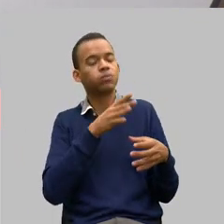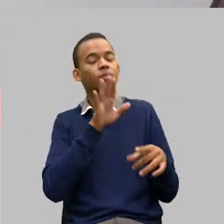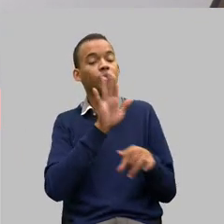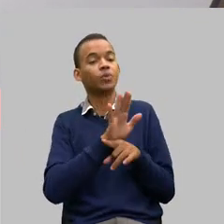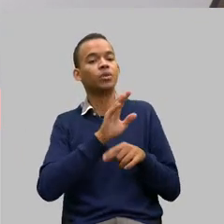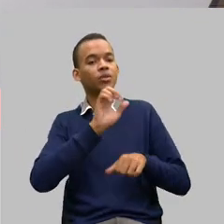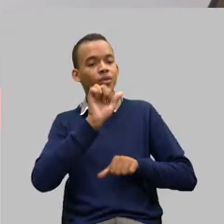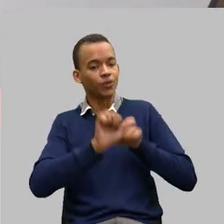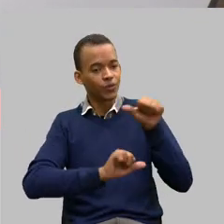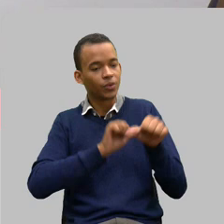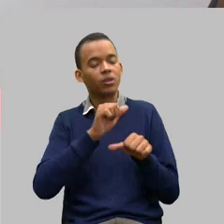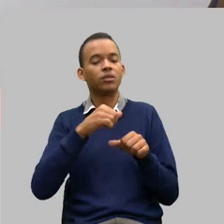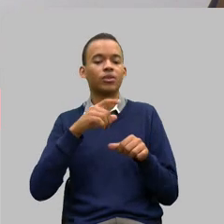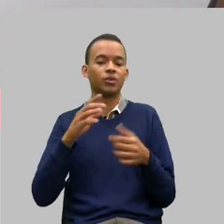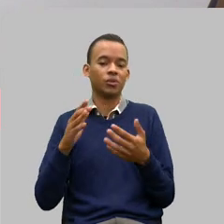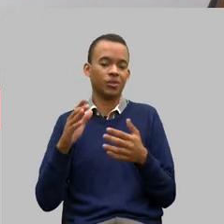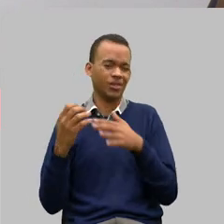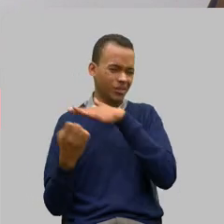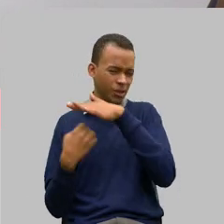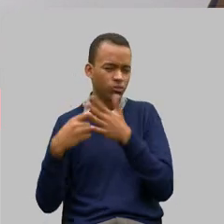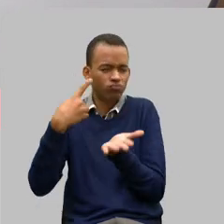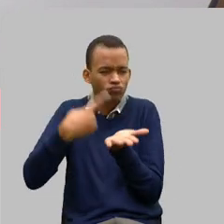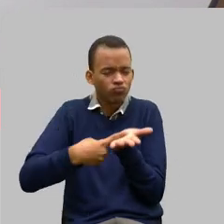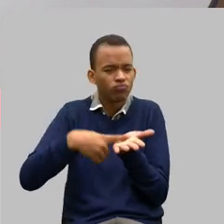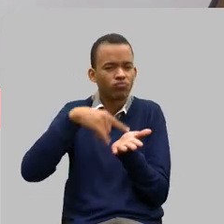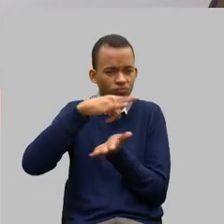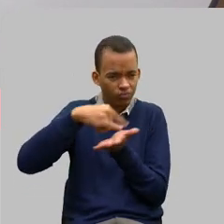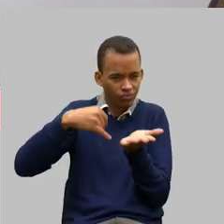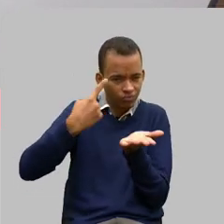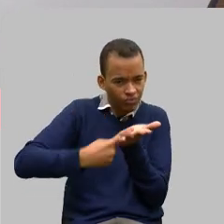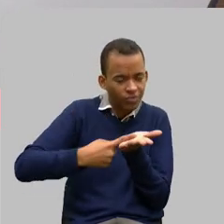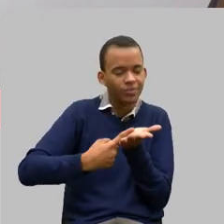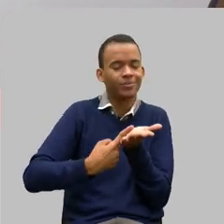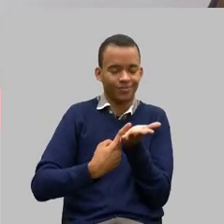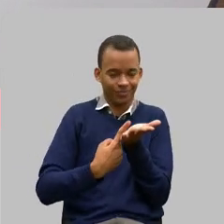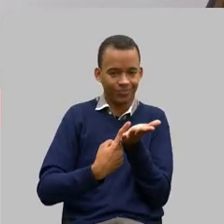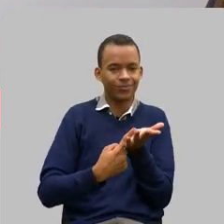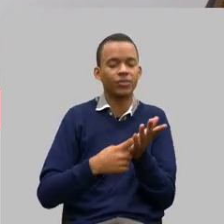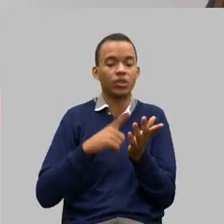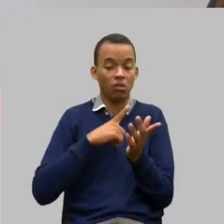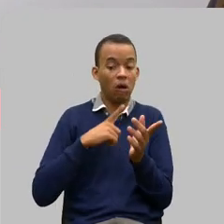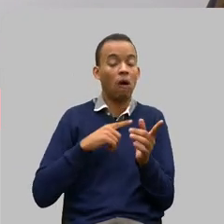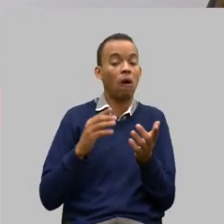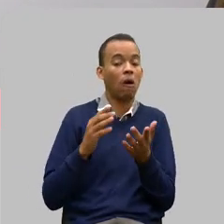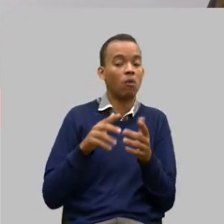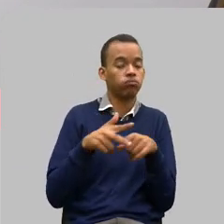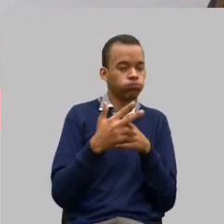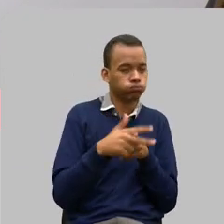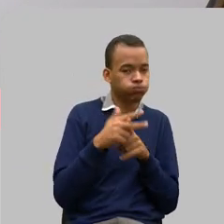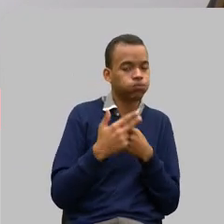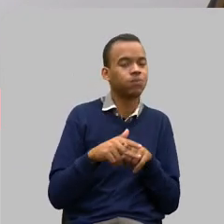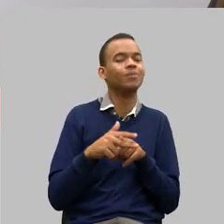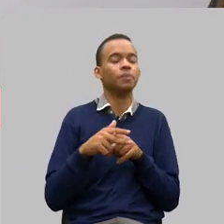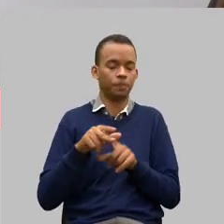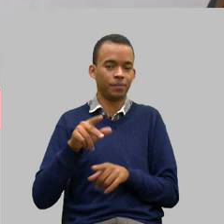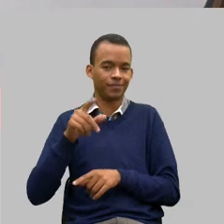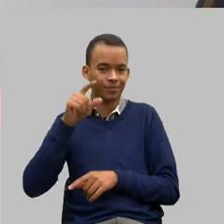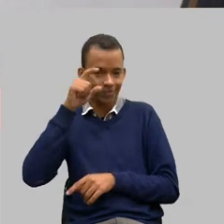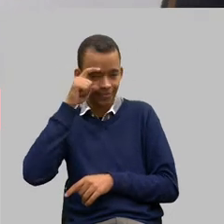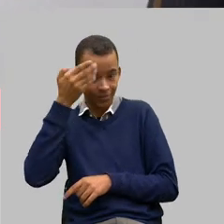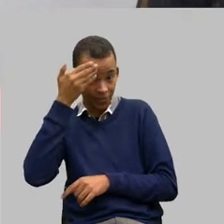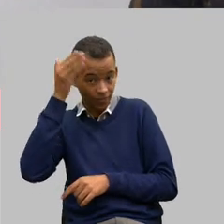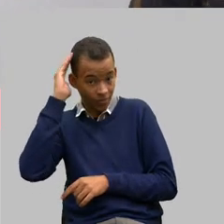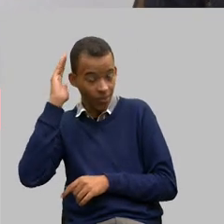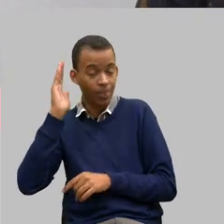feito nos contratos de conservação o governador Romeu Zema quando assumiu no seu primeiro ano de governo nas nossas